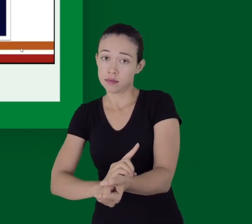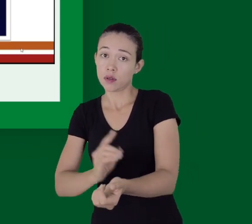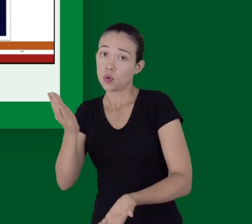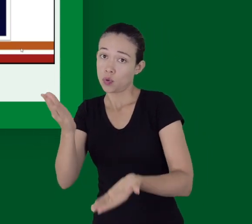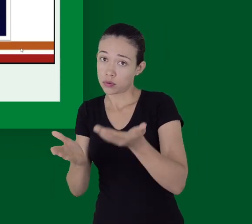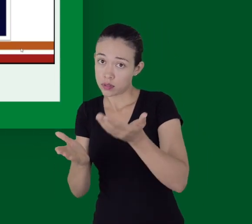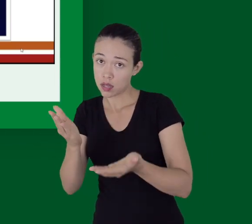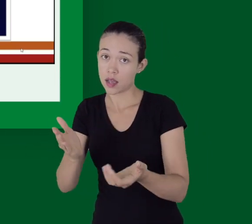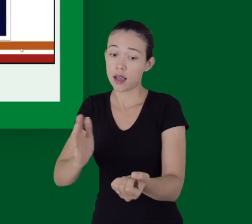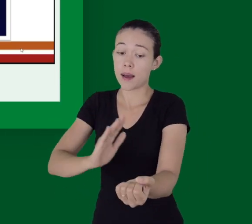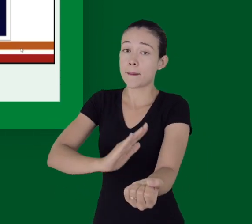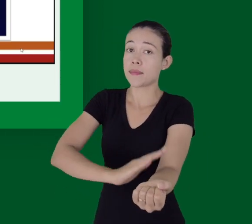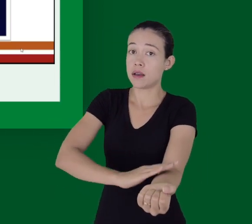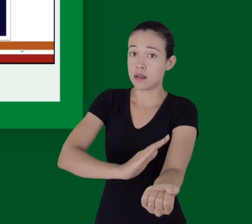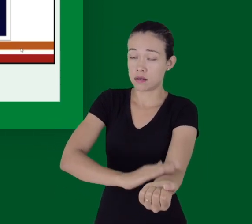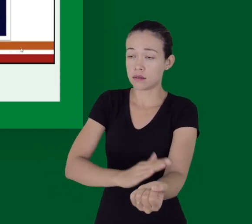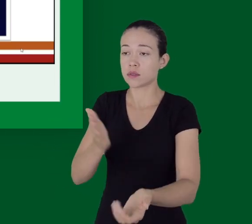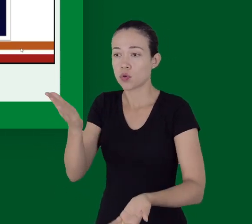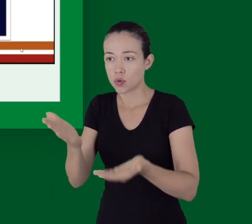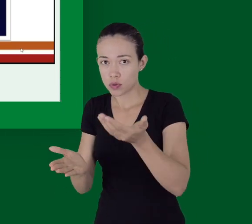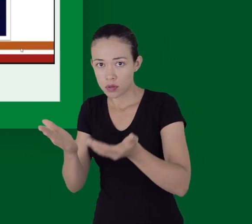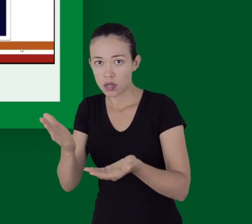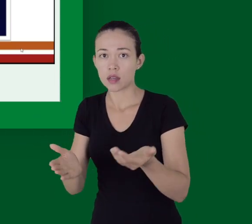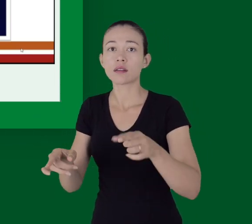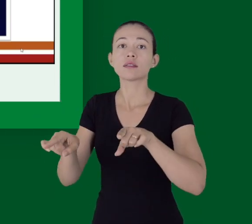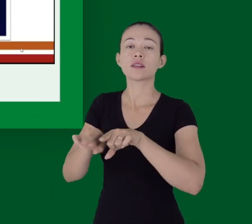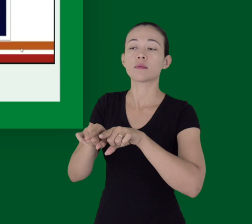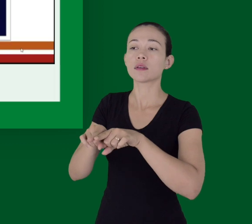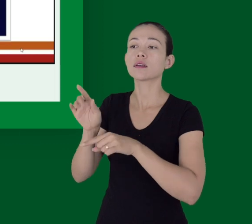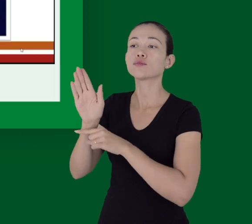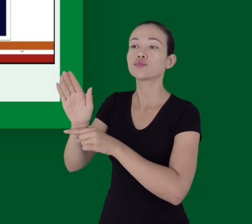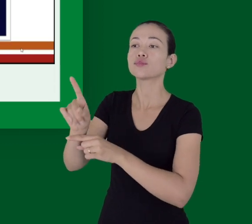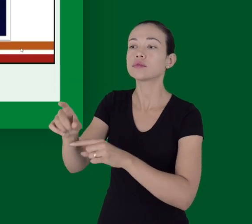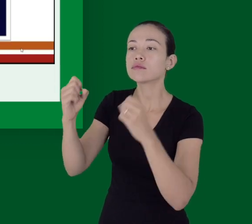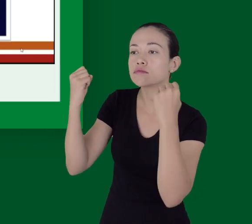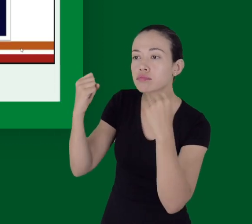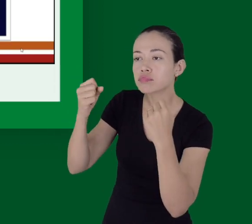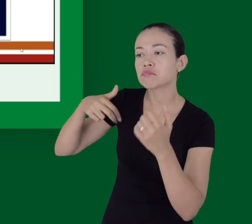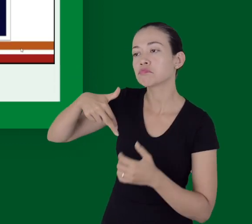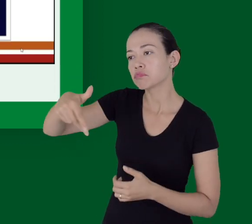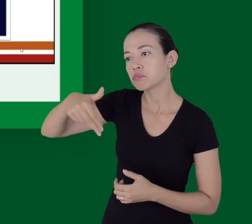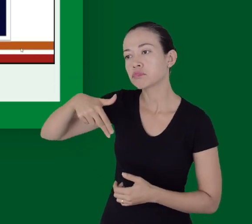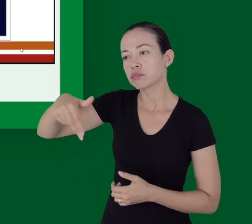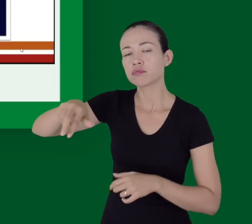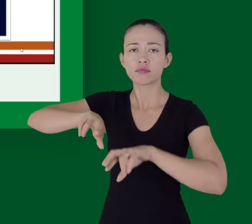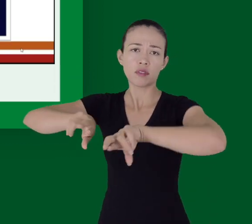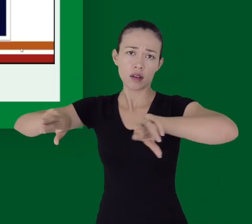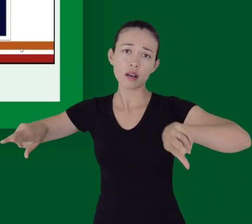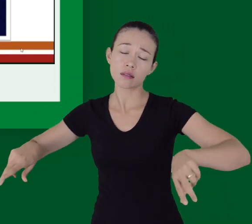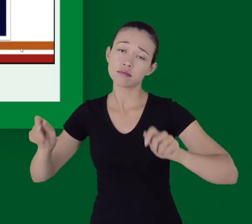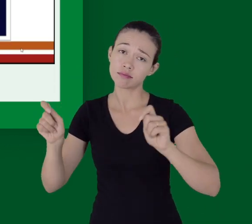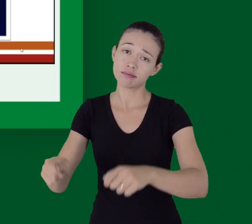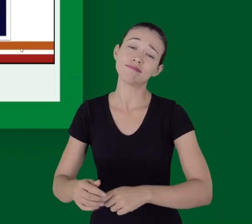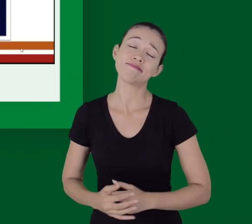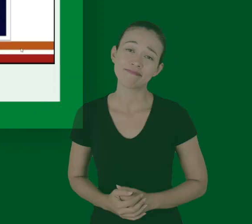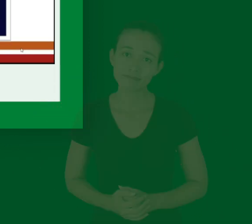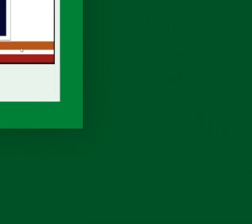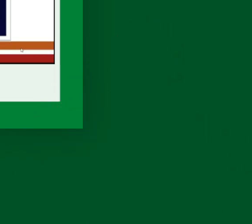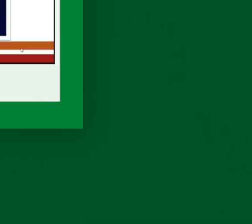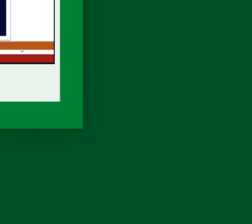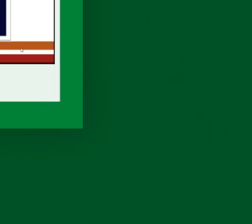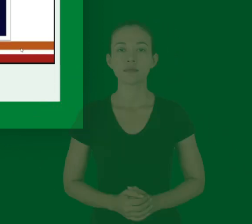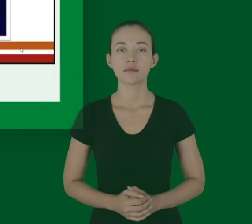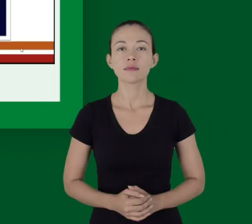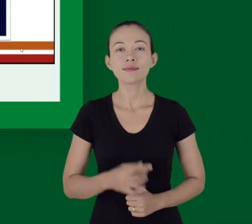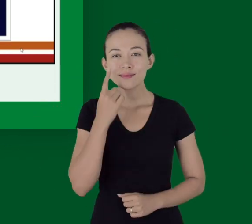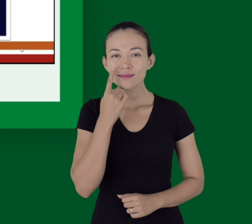dar importância, mas não sozinho, sempre em conjunto com outros, como é o caso do caso clínico que eu apresentei mais